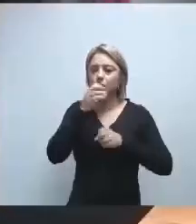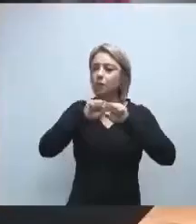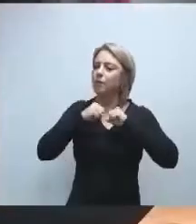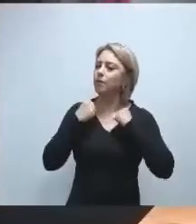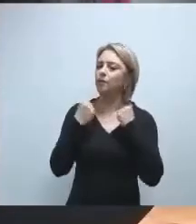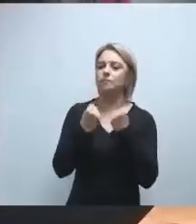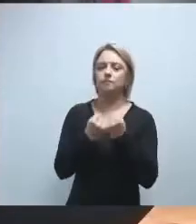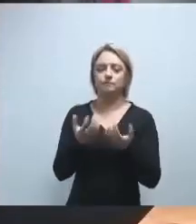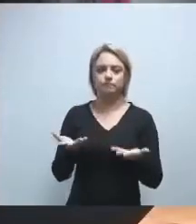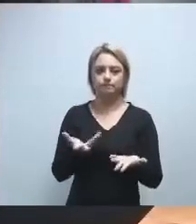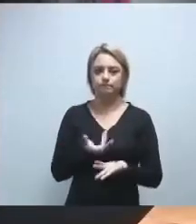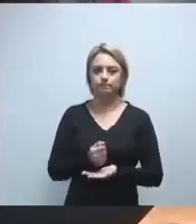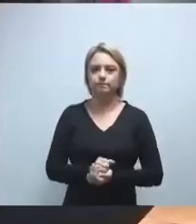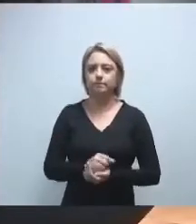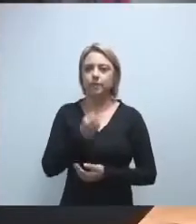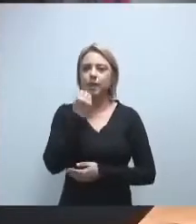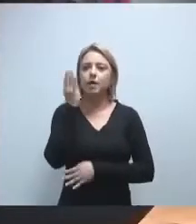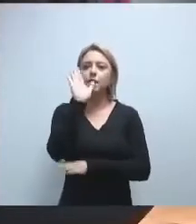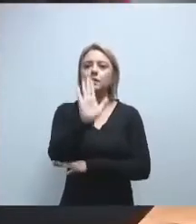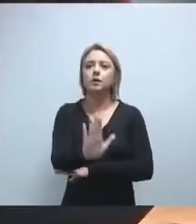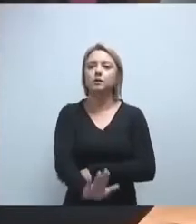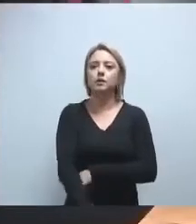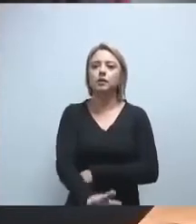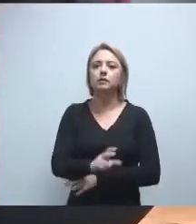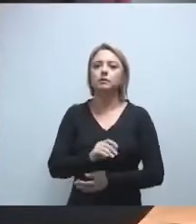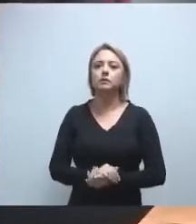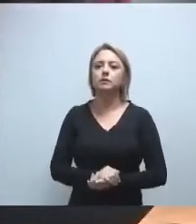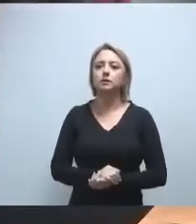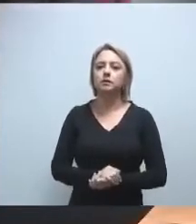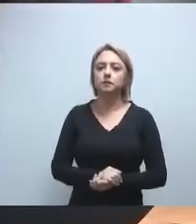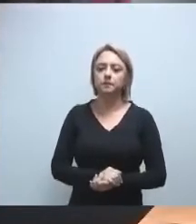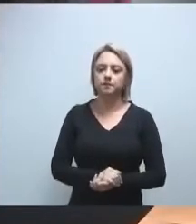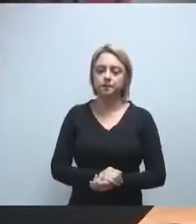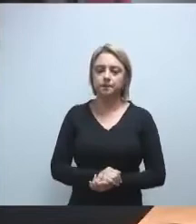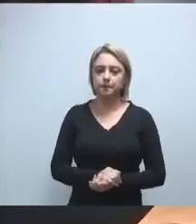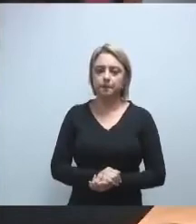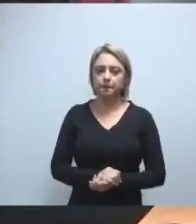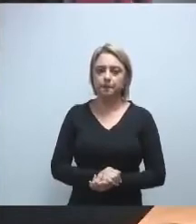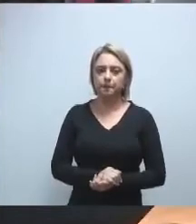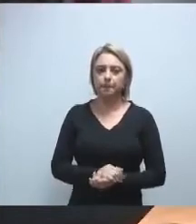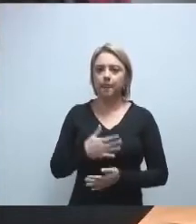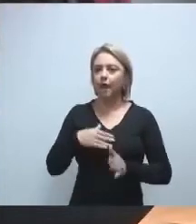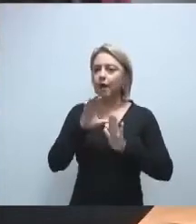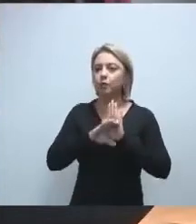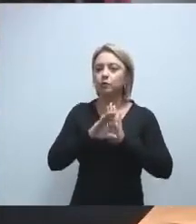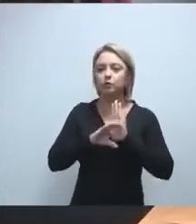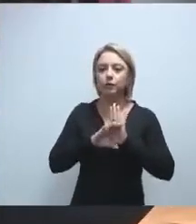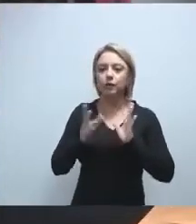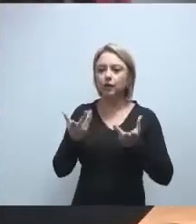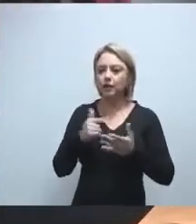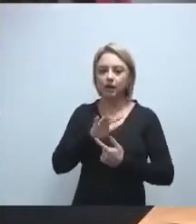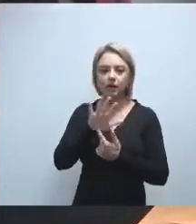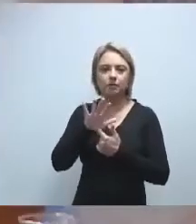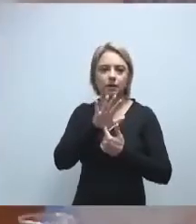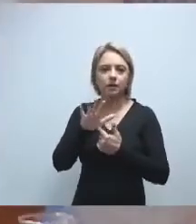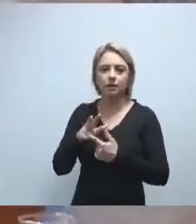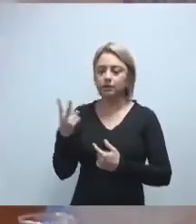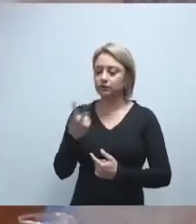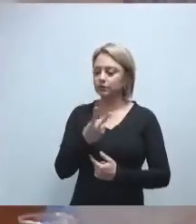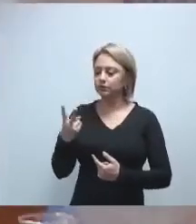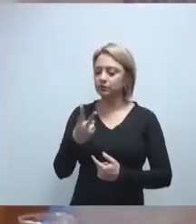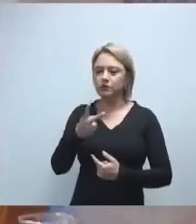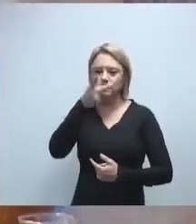evento boa tarde a todos e 100 horas os currículos já foram apresentados depois são duas figuras